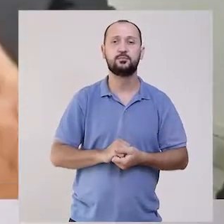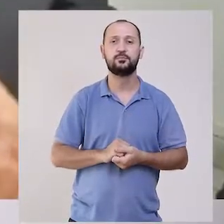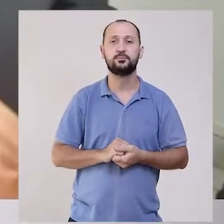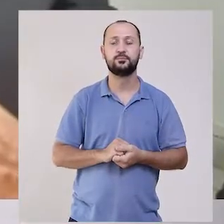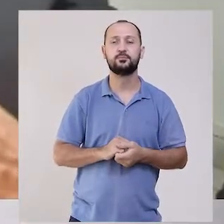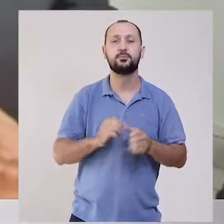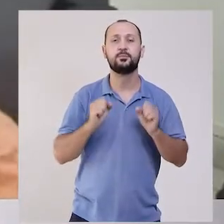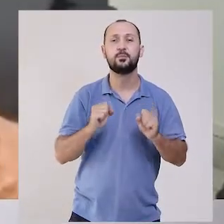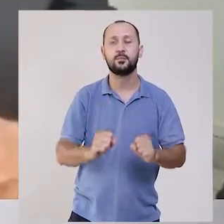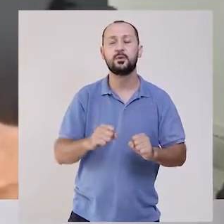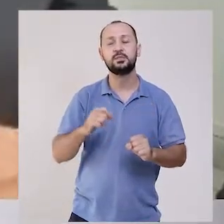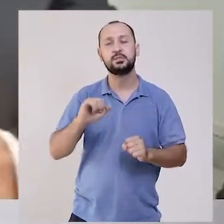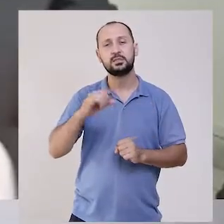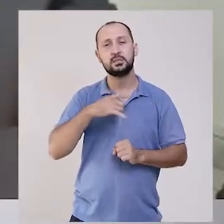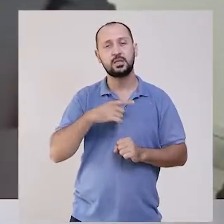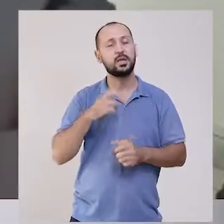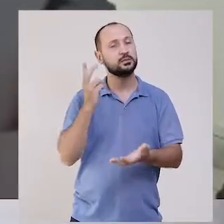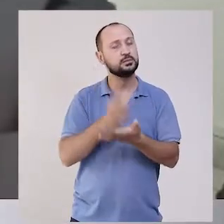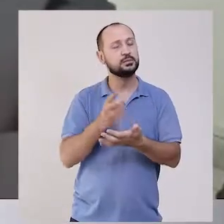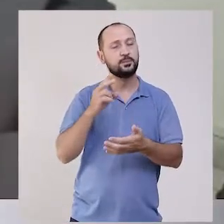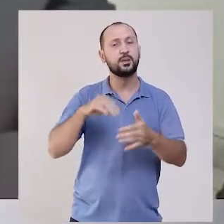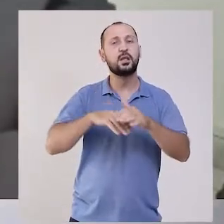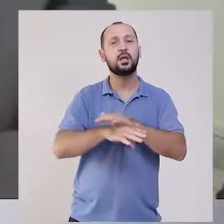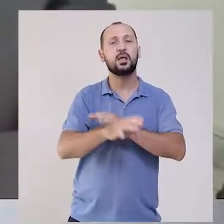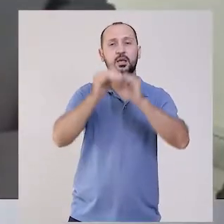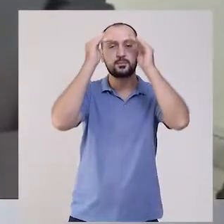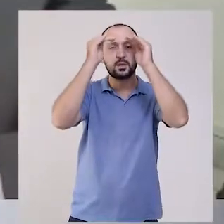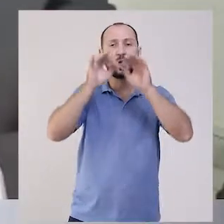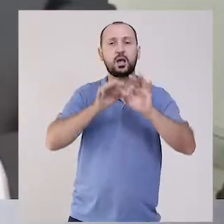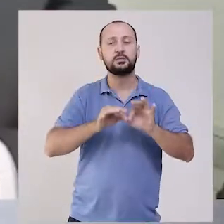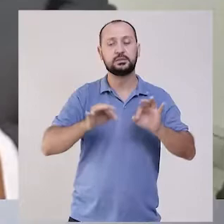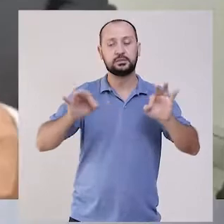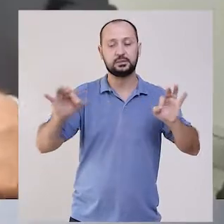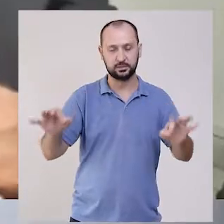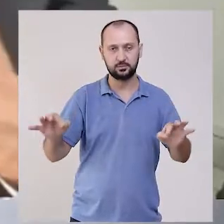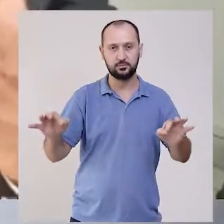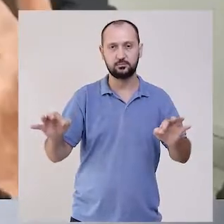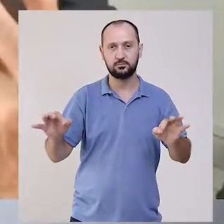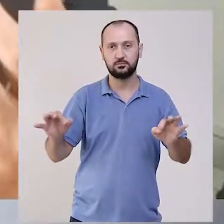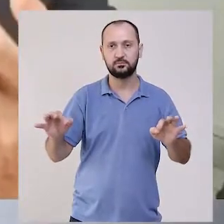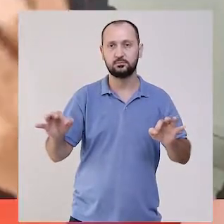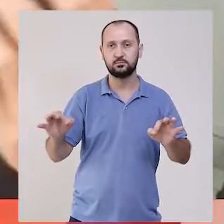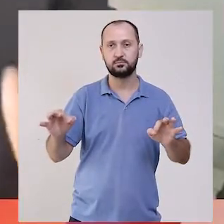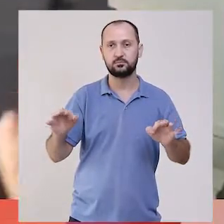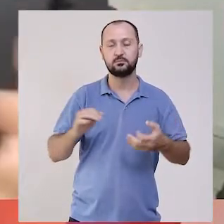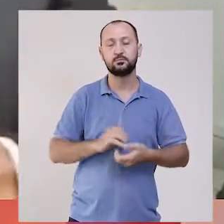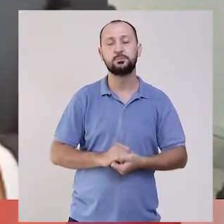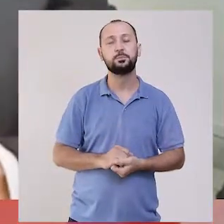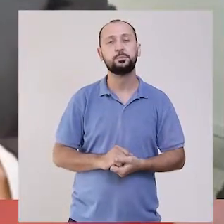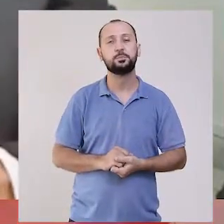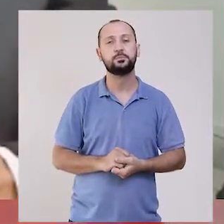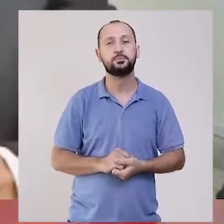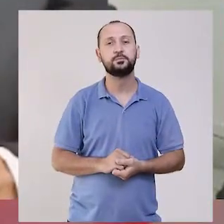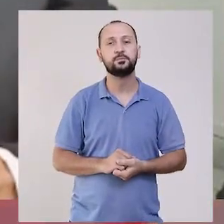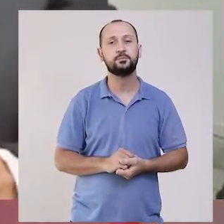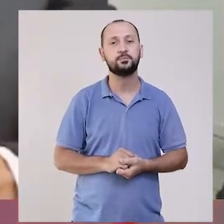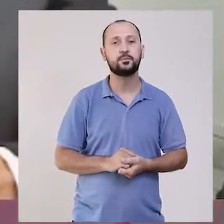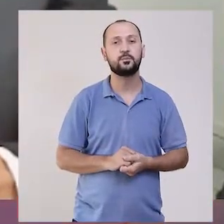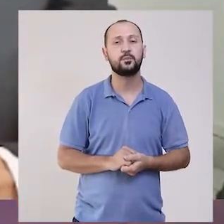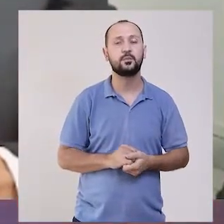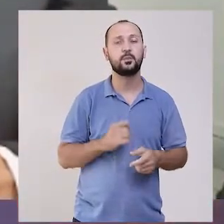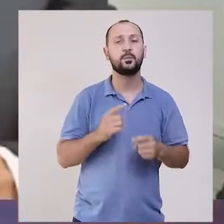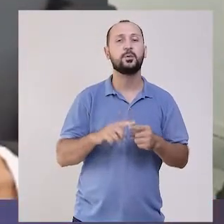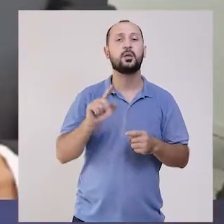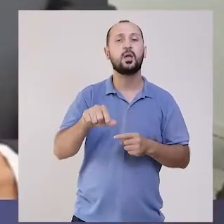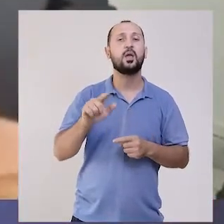Mas pode visitar sim, desde que mantenha uma distância, tá? Mantenha os graus de cuidado.